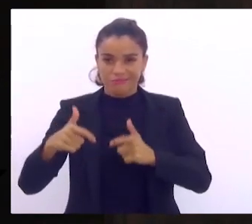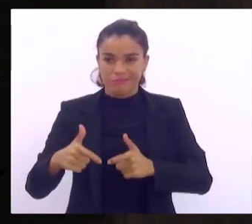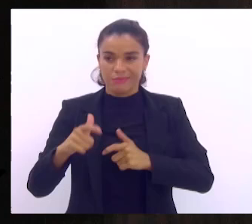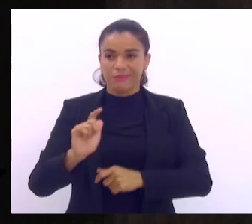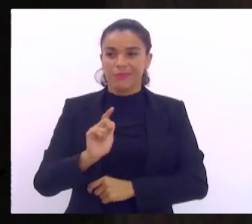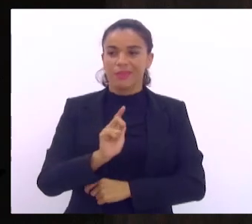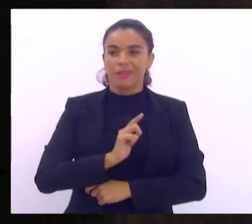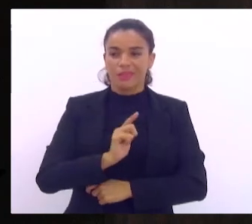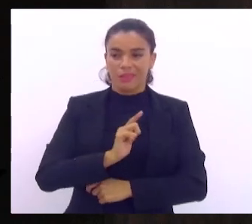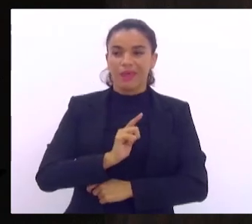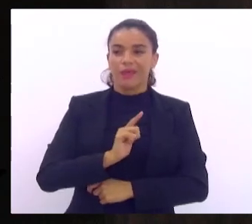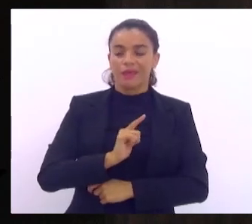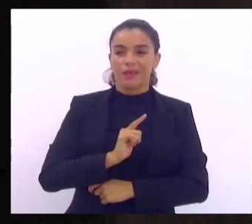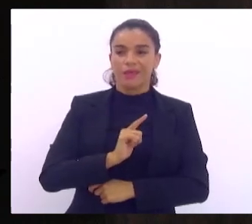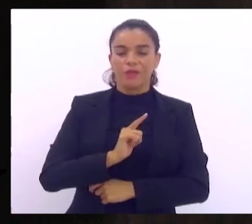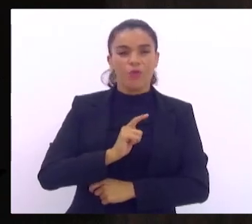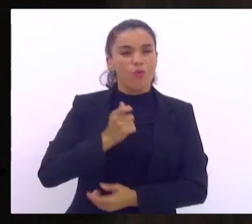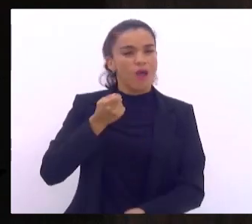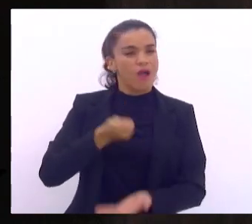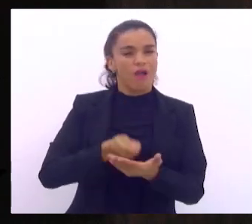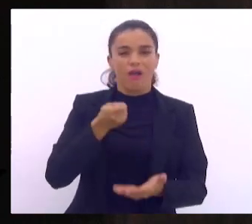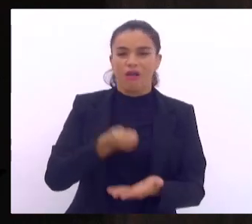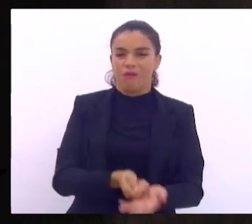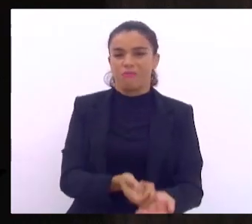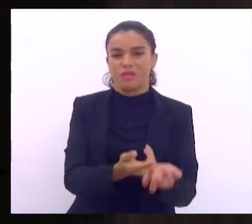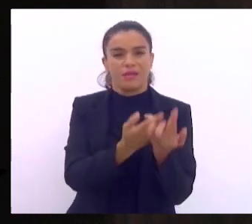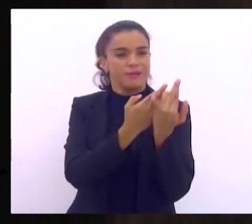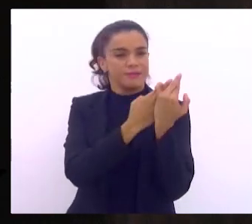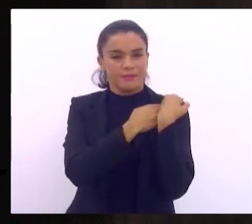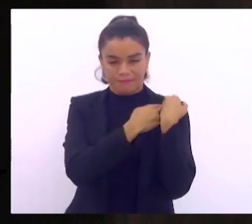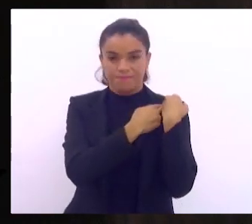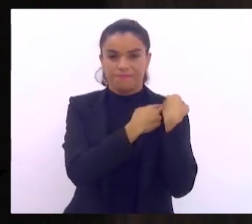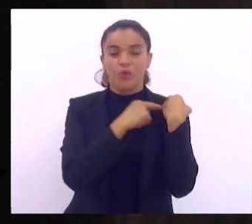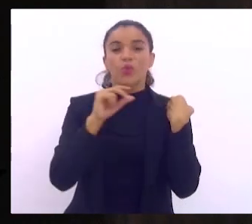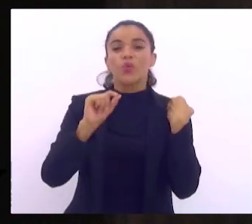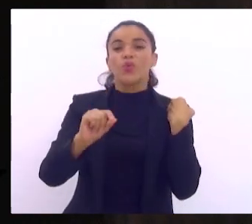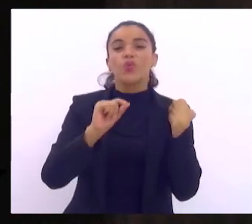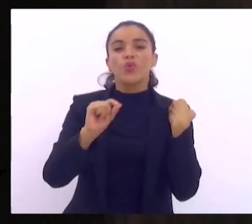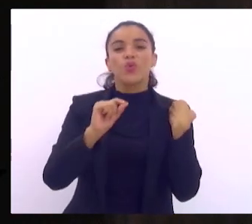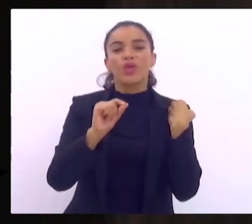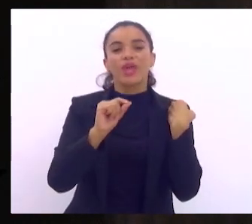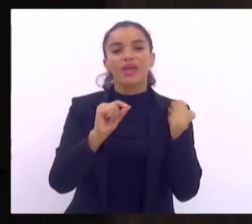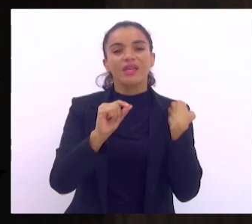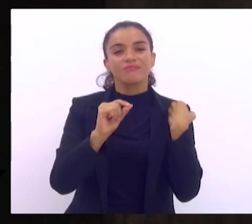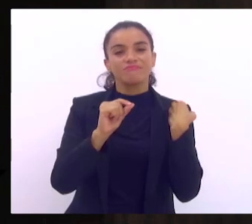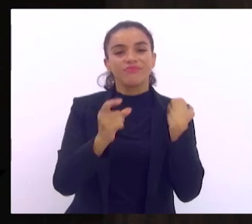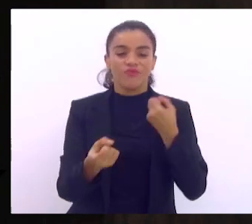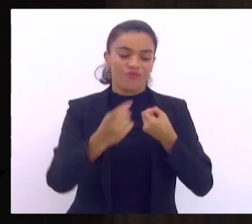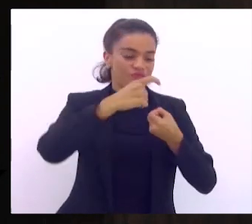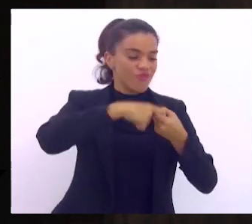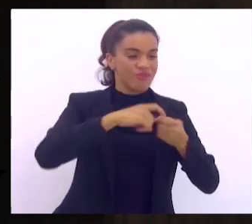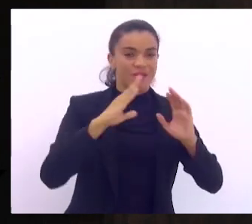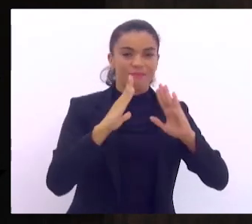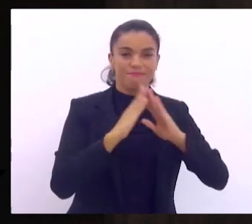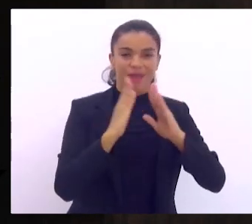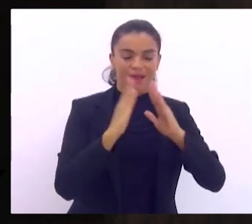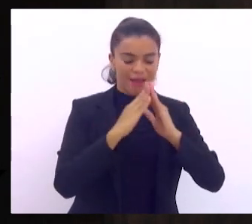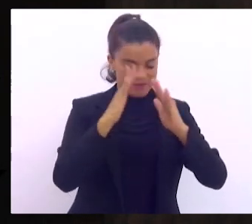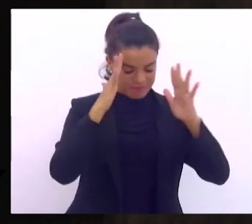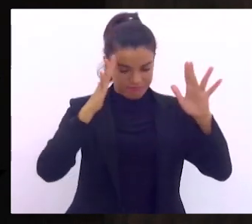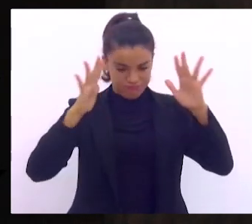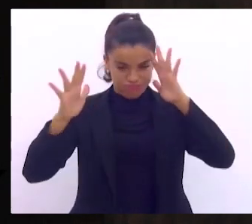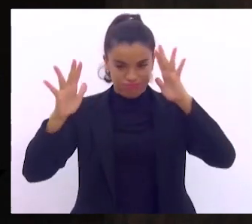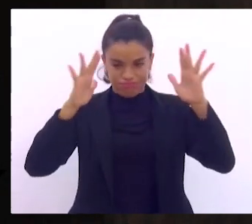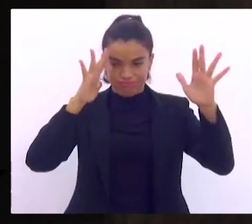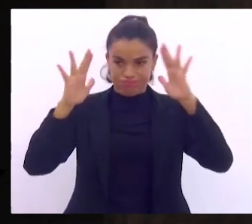têm uma obrigação, que é de levar para casa esse dever que